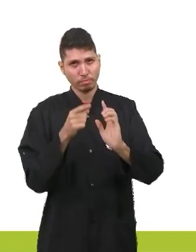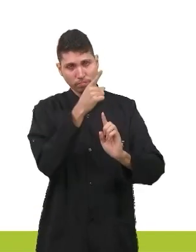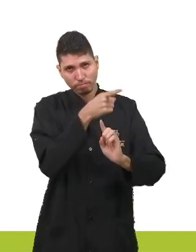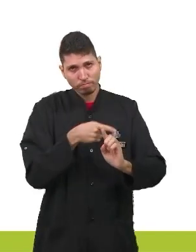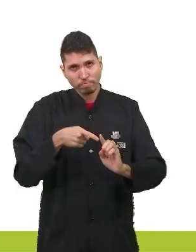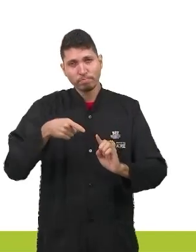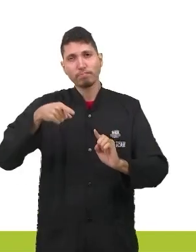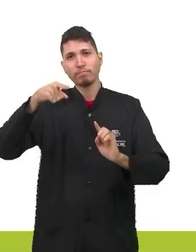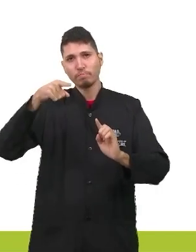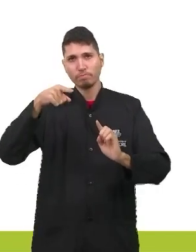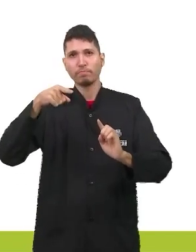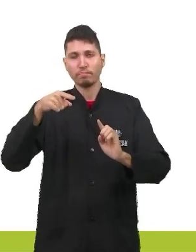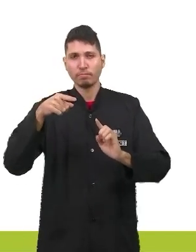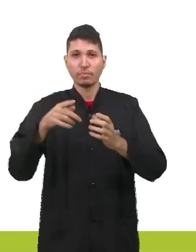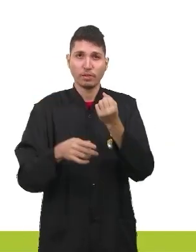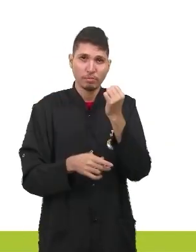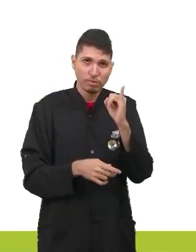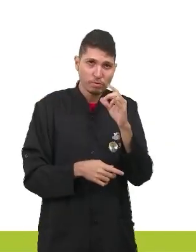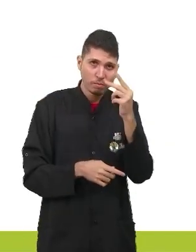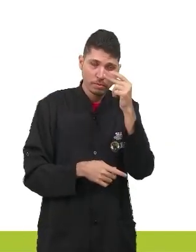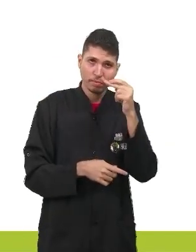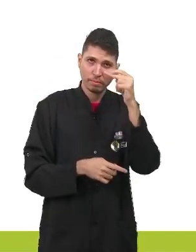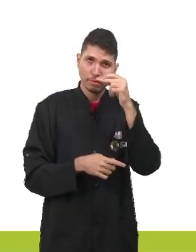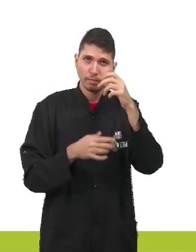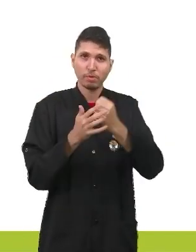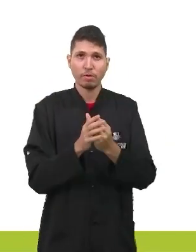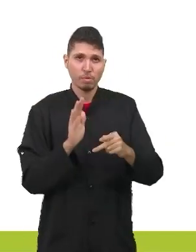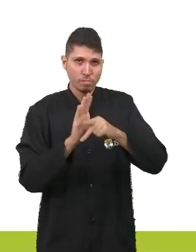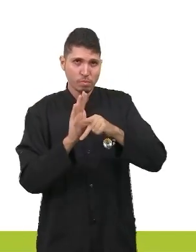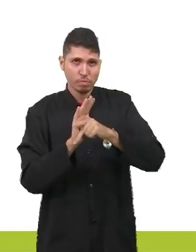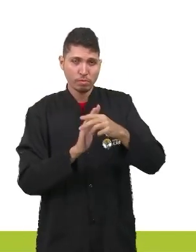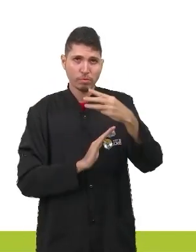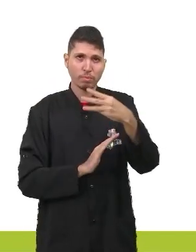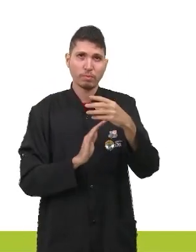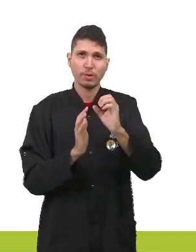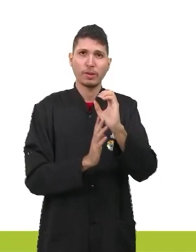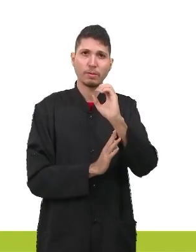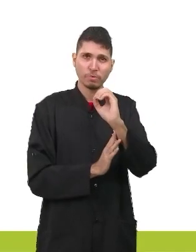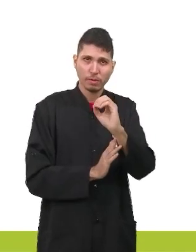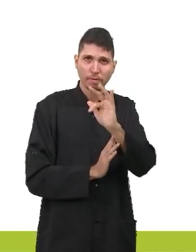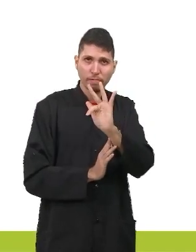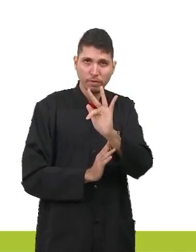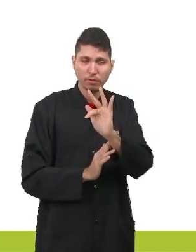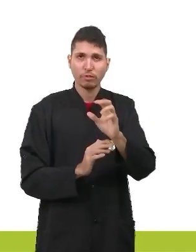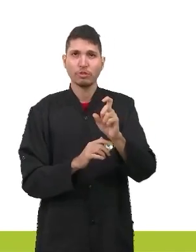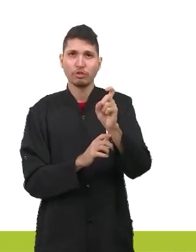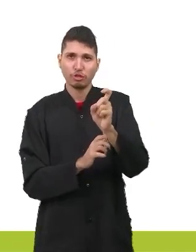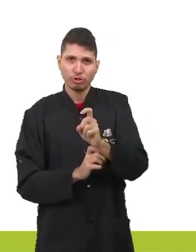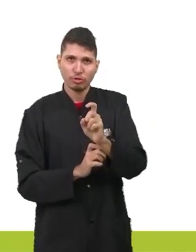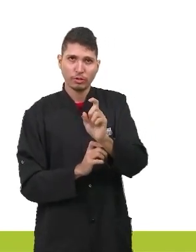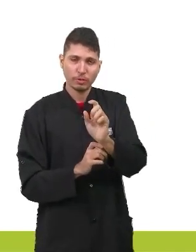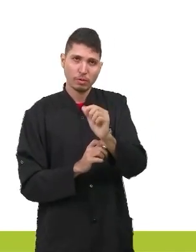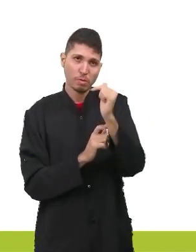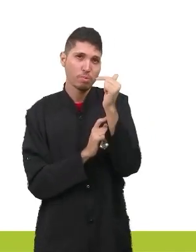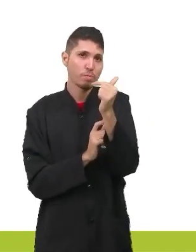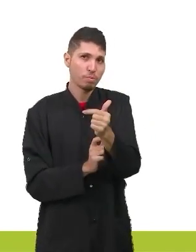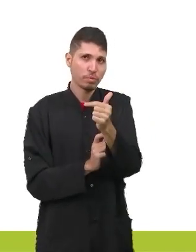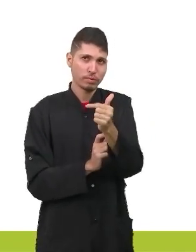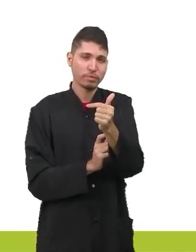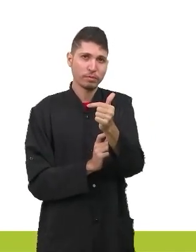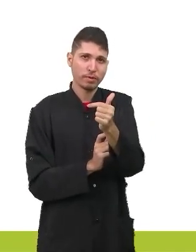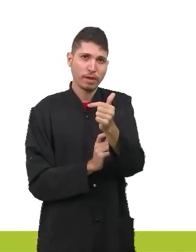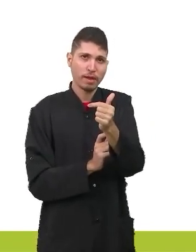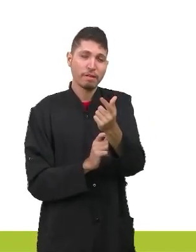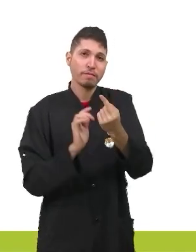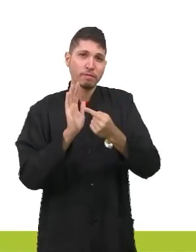termo independente aqui, se você observar, ó, é o próprio 3, o zero da função, que é x' e x2', tá bom? E aqui vai